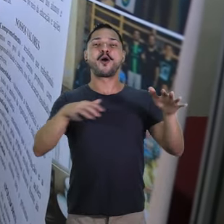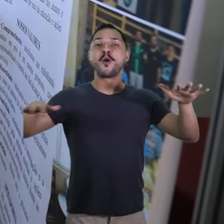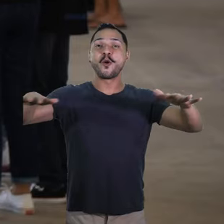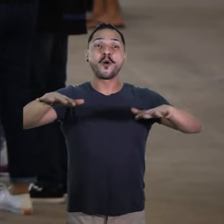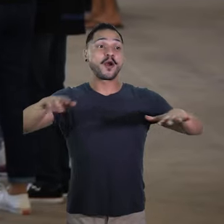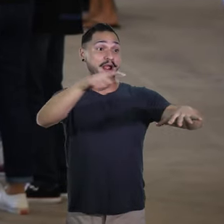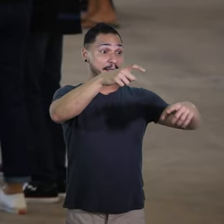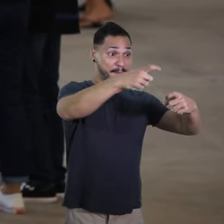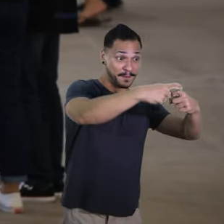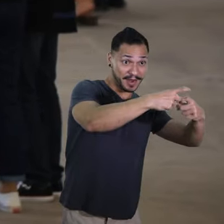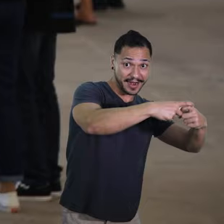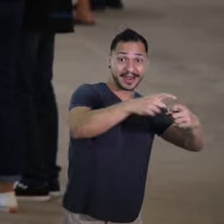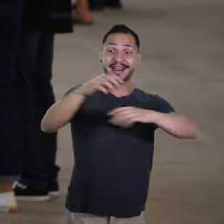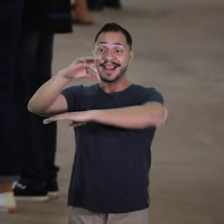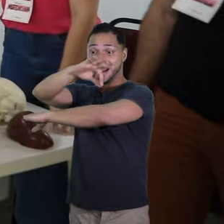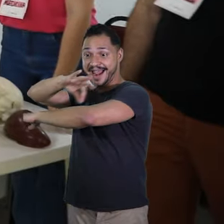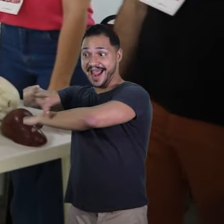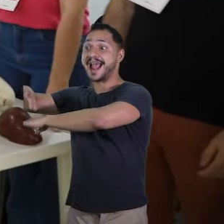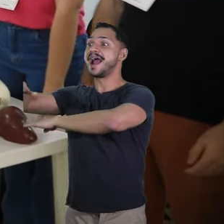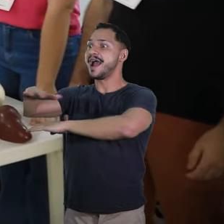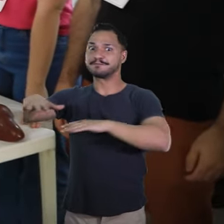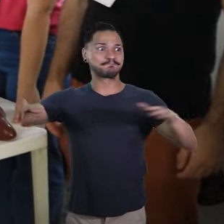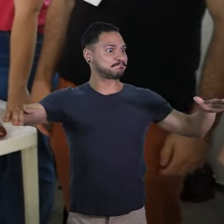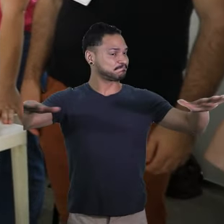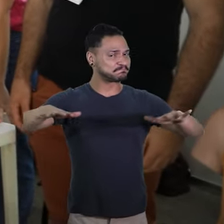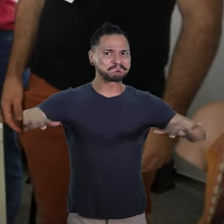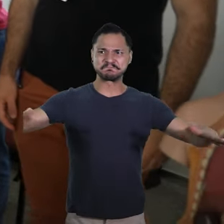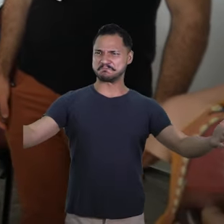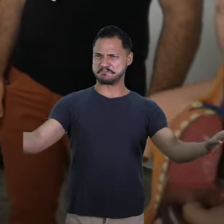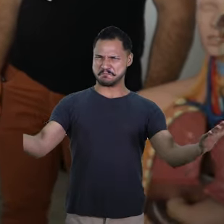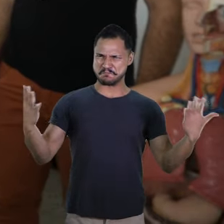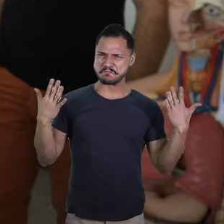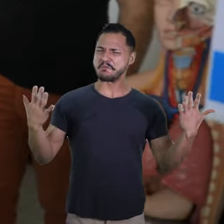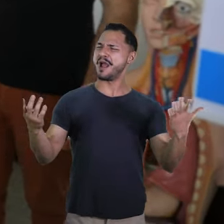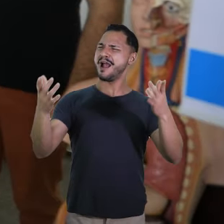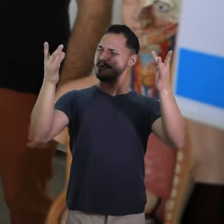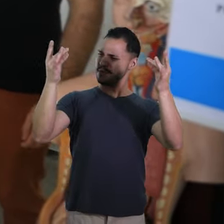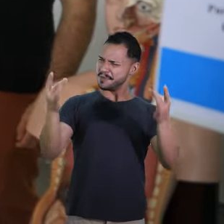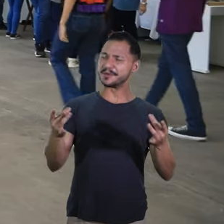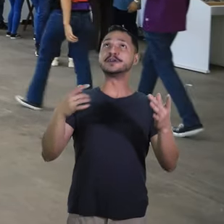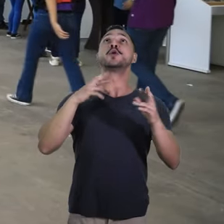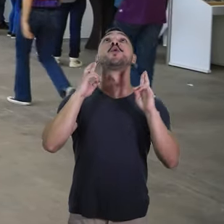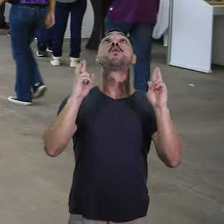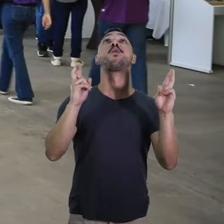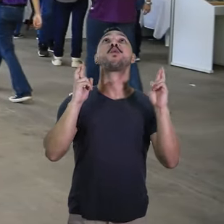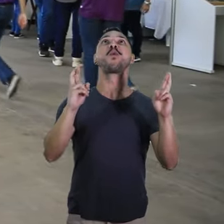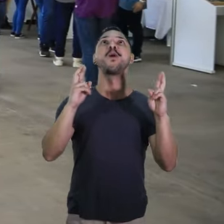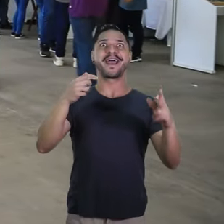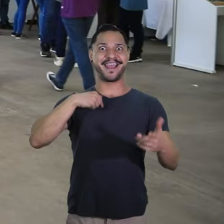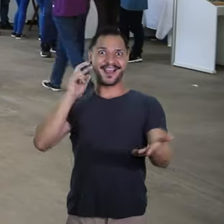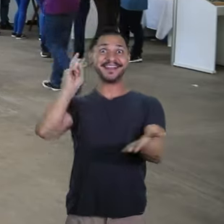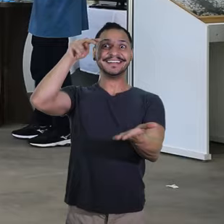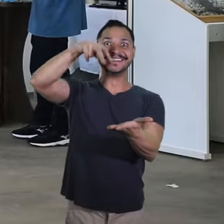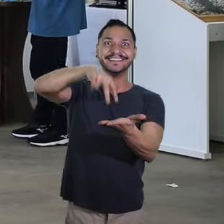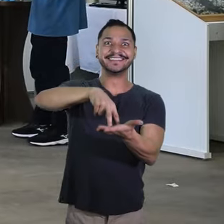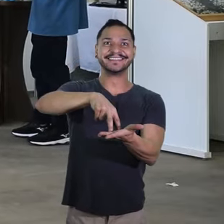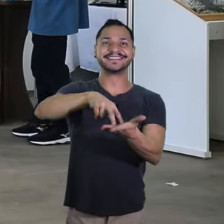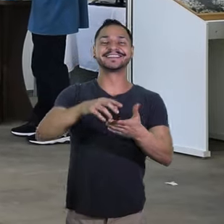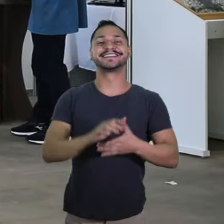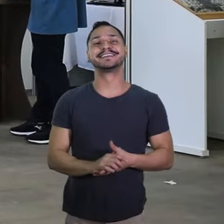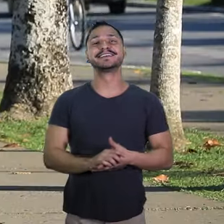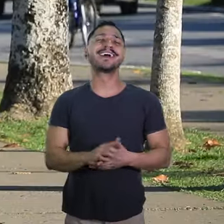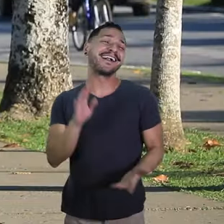gente, mostrando direitinho, explicando. Eu vim no stand de medicina e arquitetura e eles estão dando super apoio. E se tudo